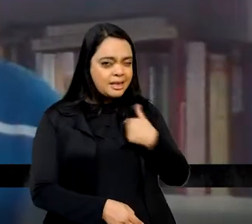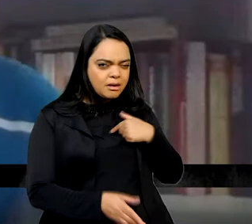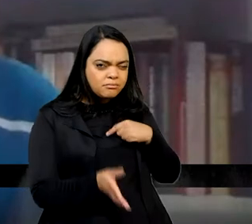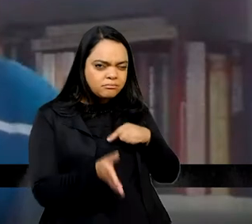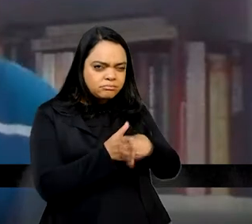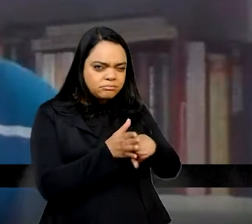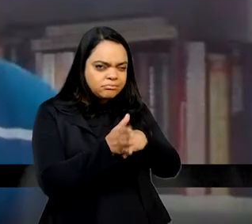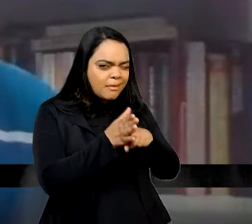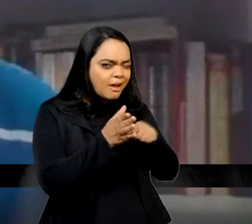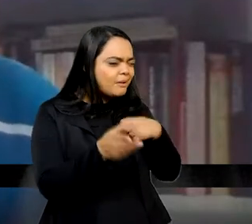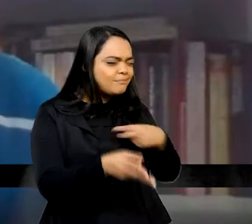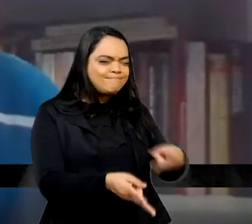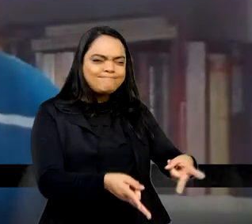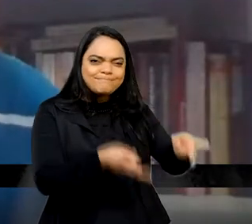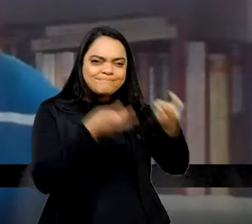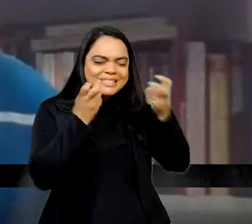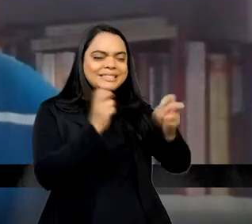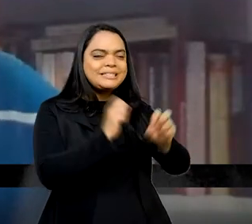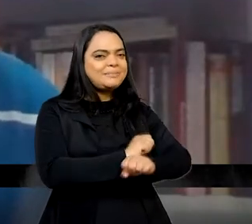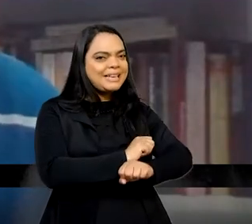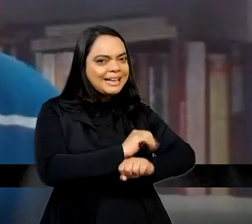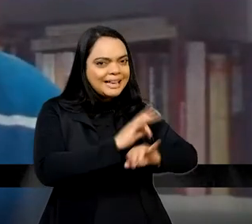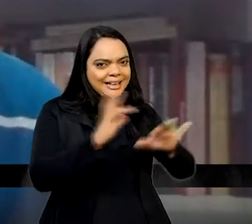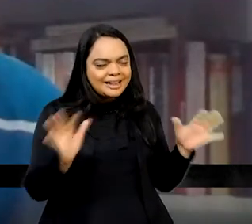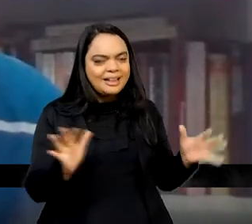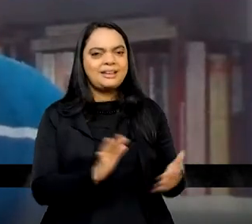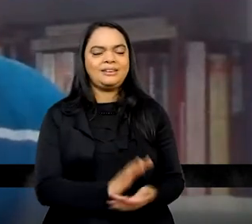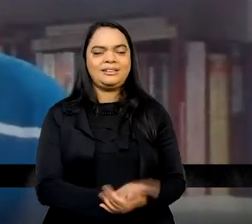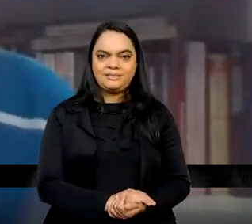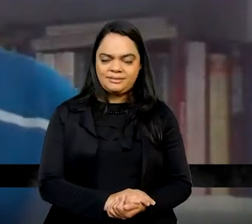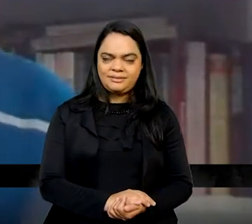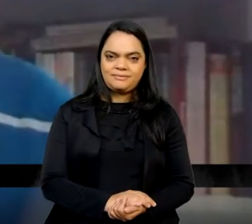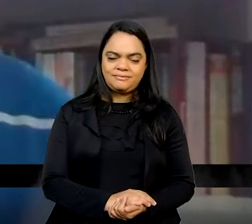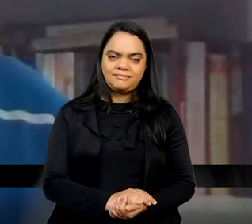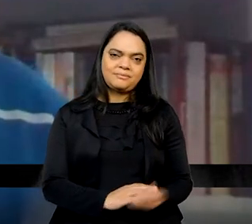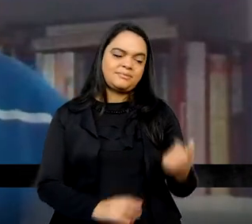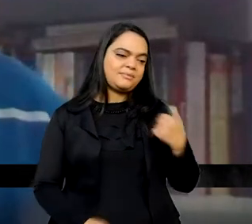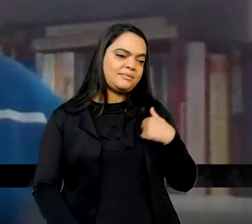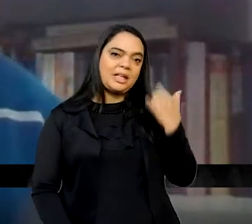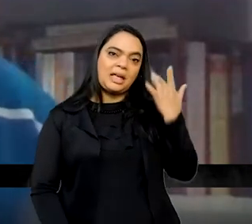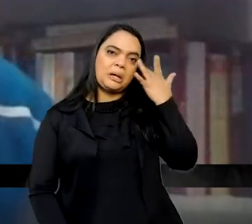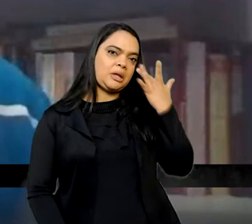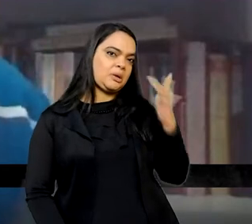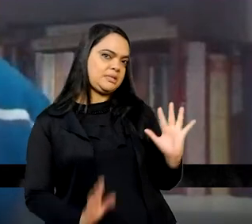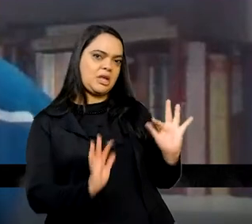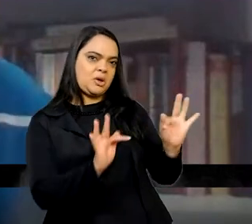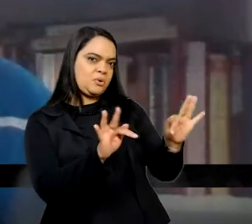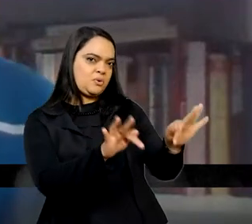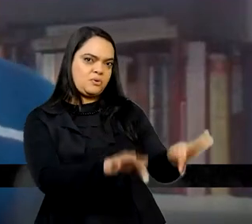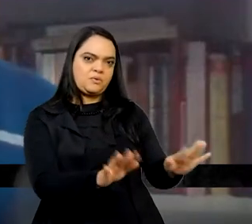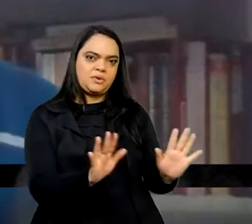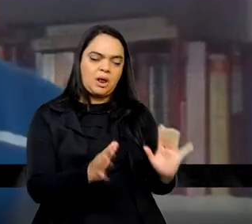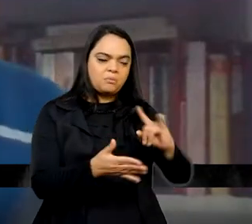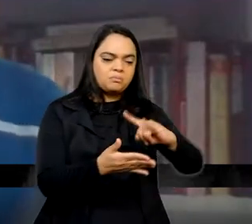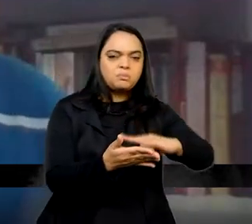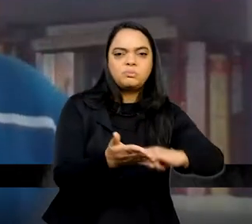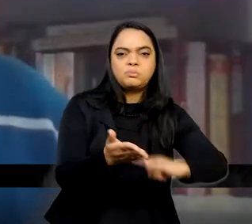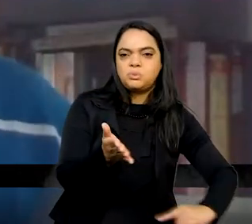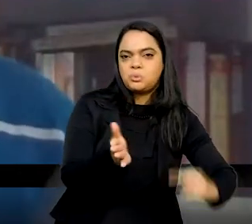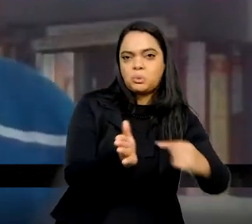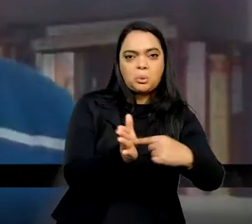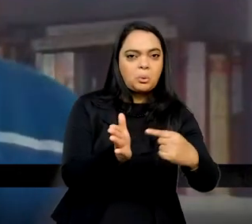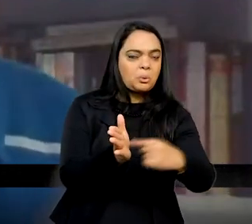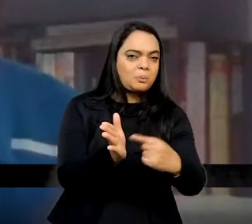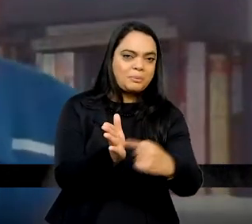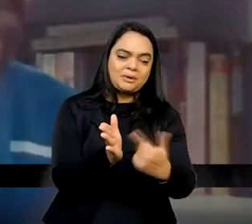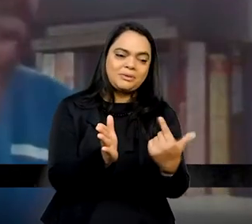isso, porque a questão foi grande. Eu não sei o desfecho final, porque o documento